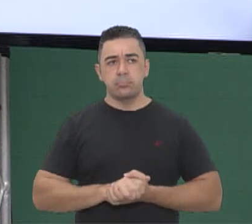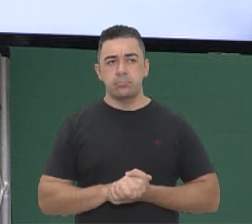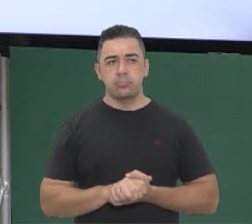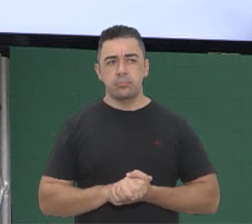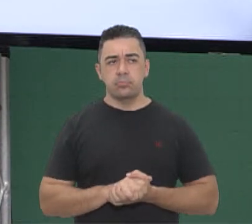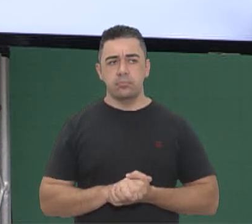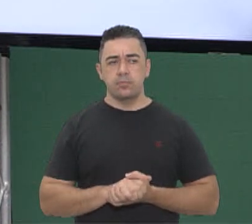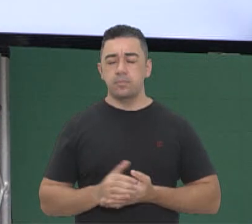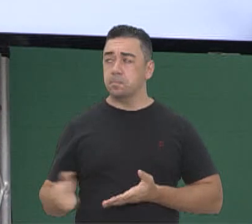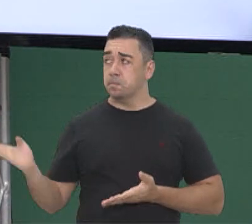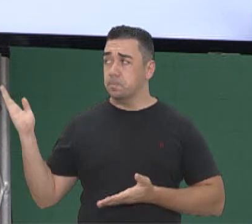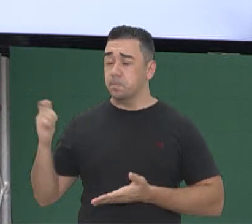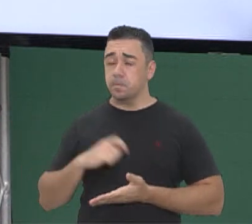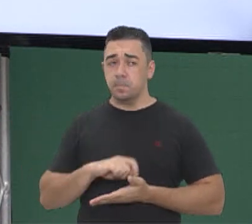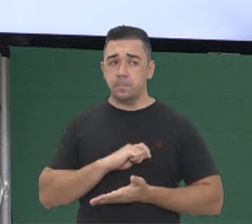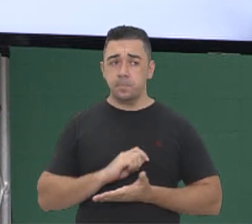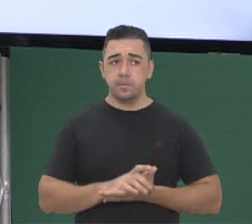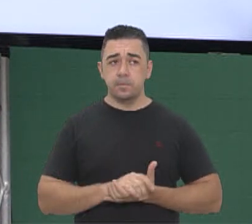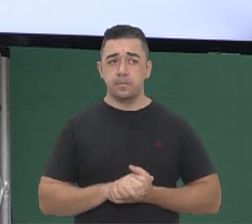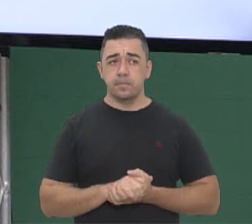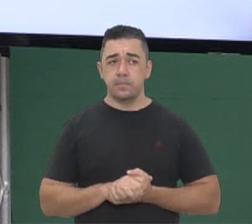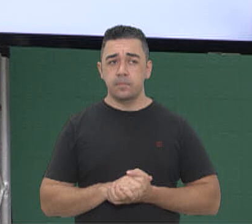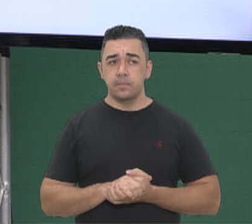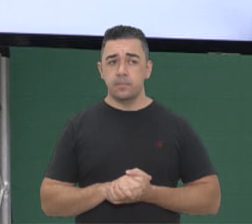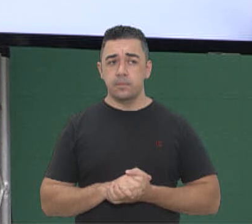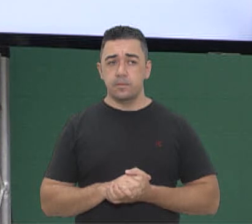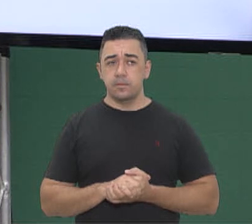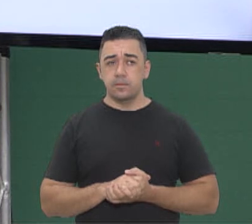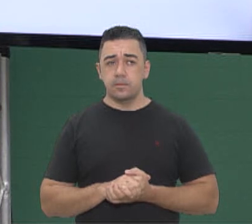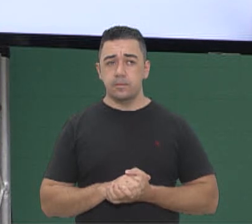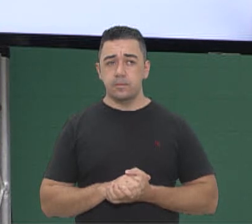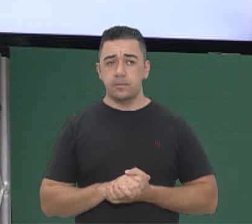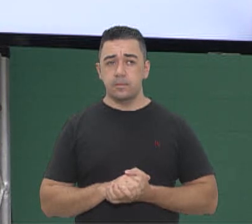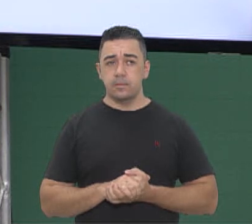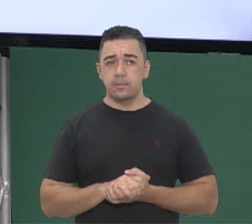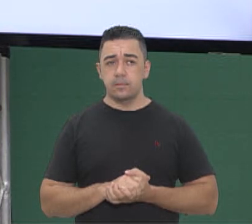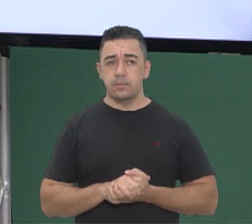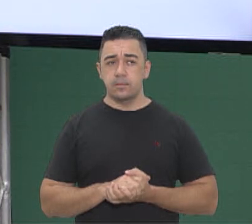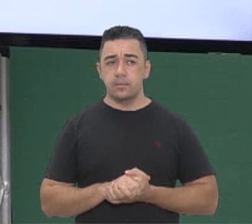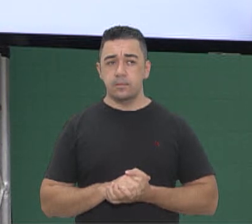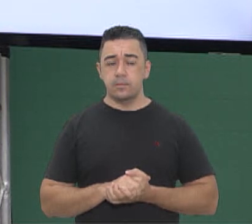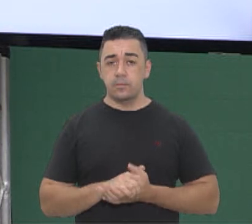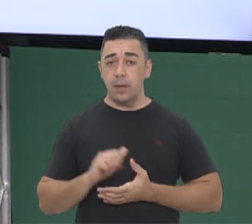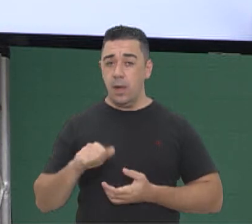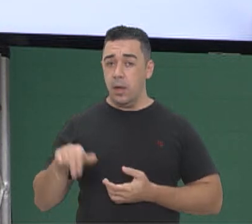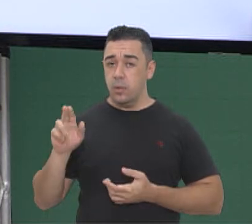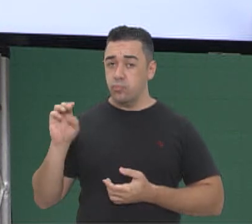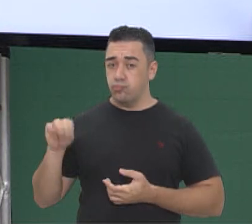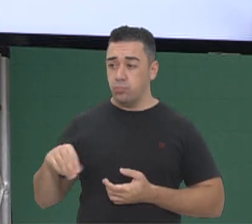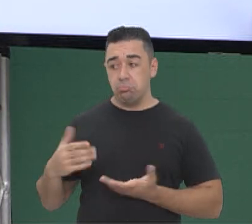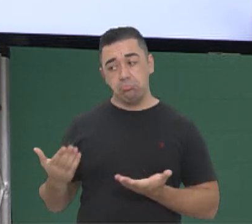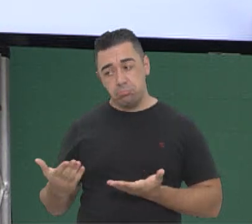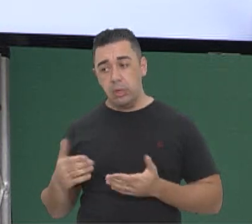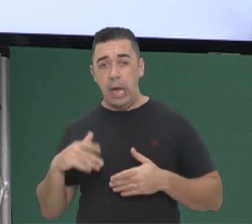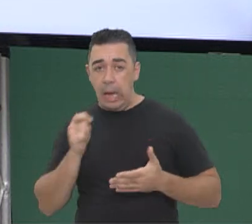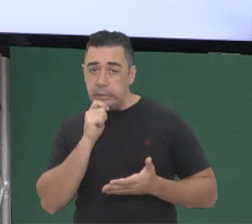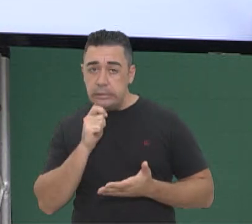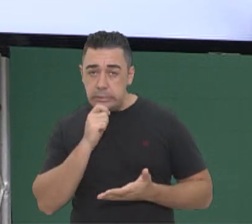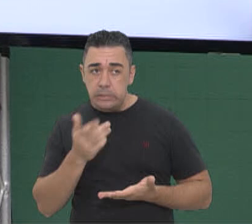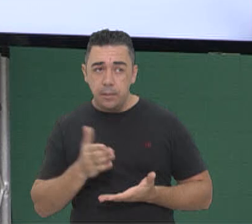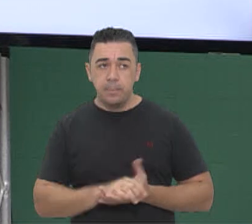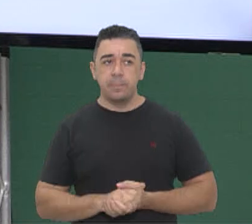não esperávamos. Por lo tanto, é difícil saber que é o que aún, o que todavia, o que